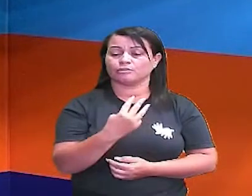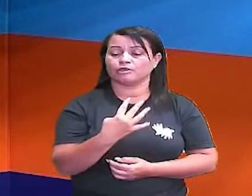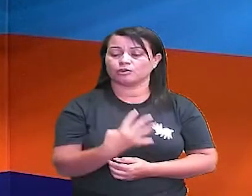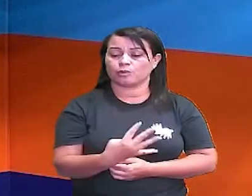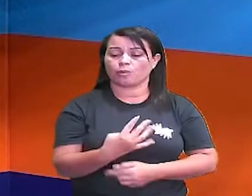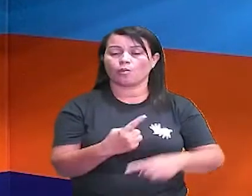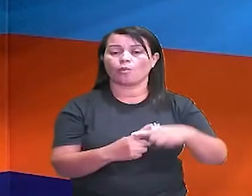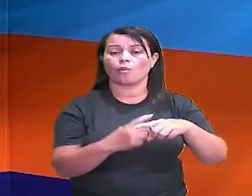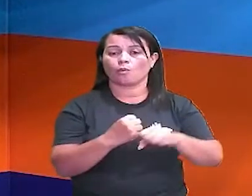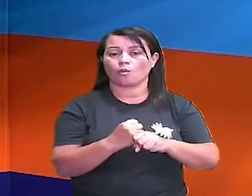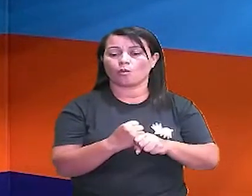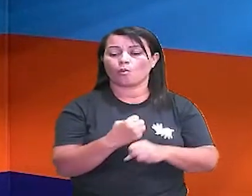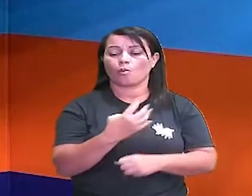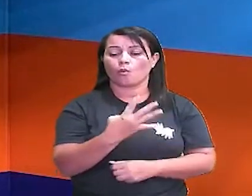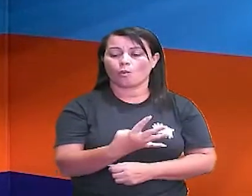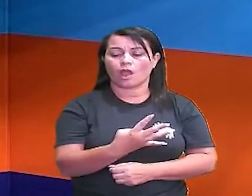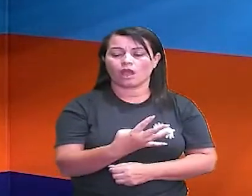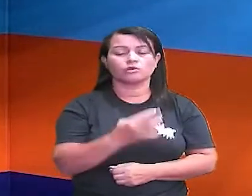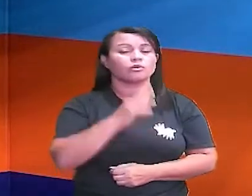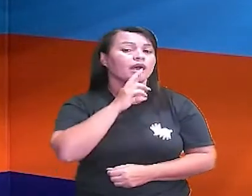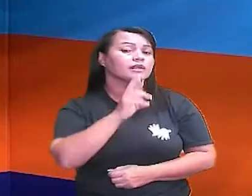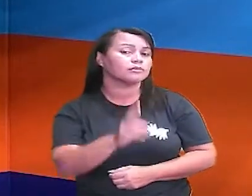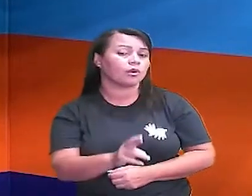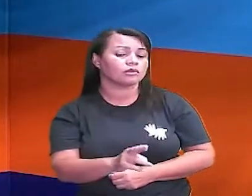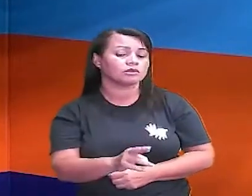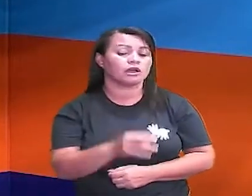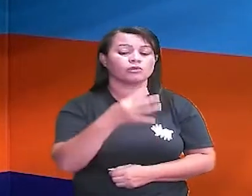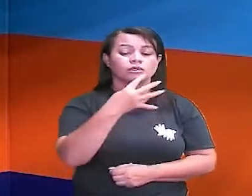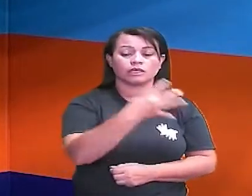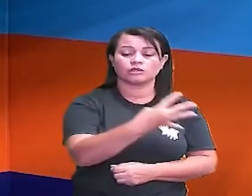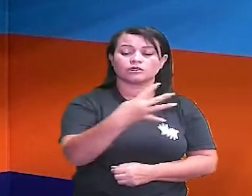1, 4. Então, qual é a nossa resposta?